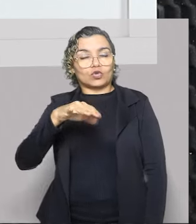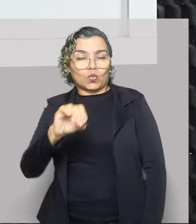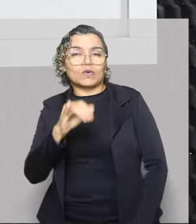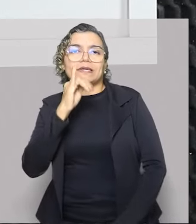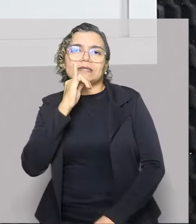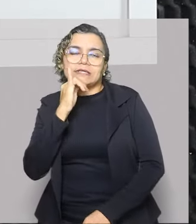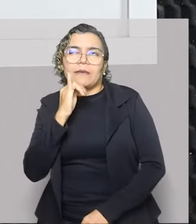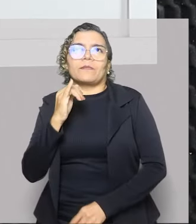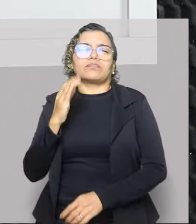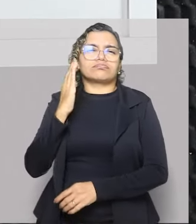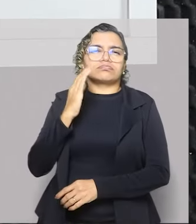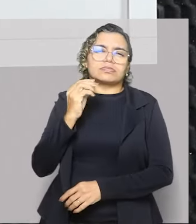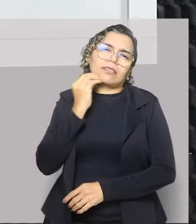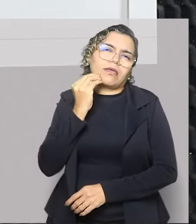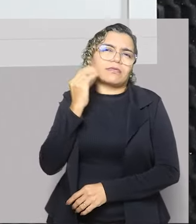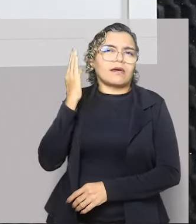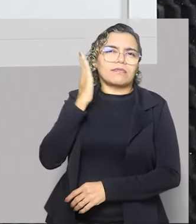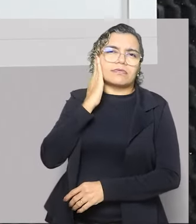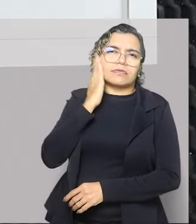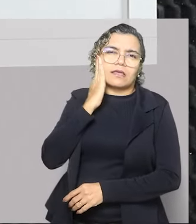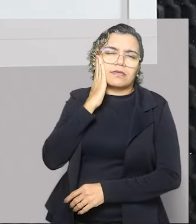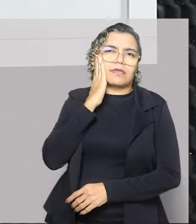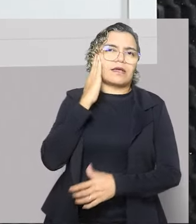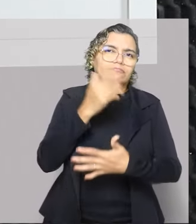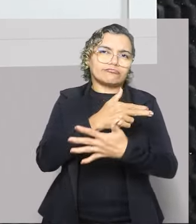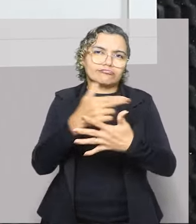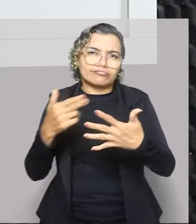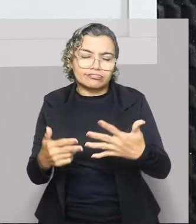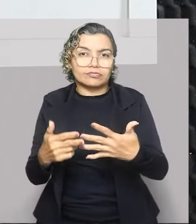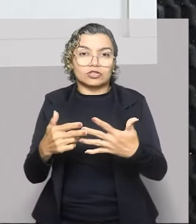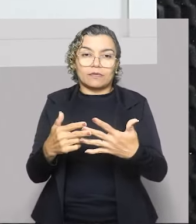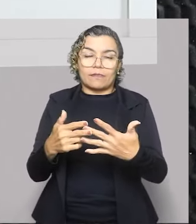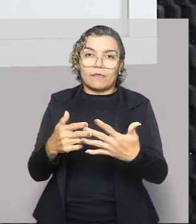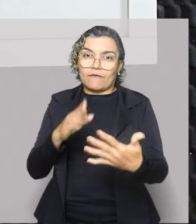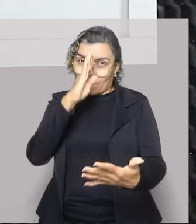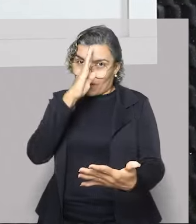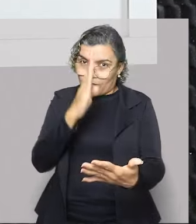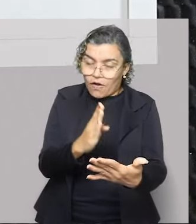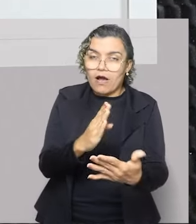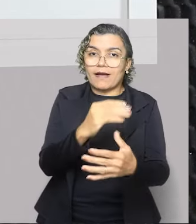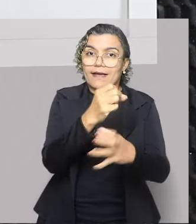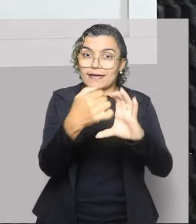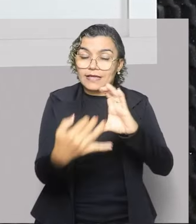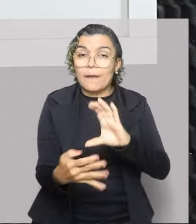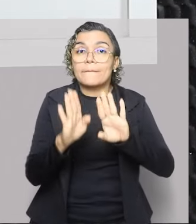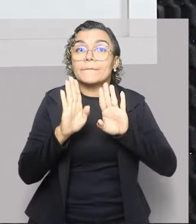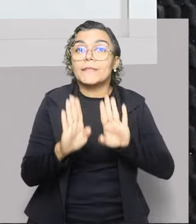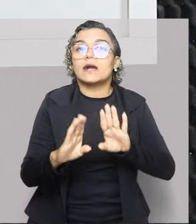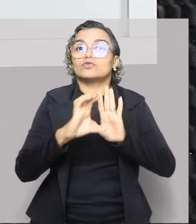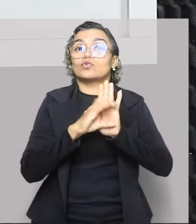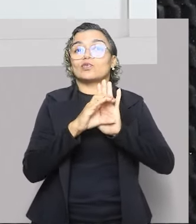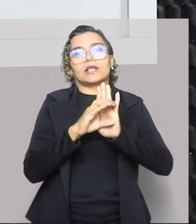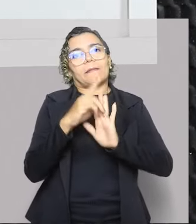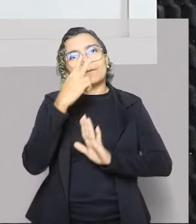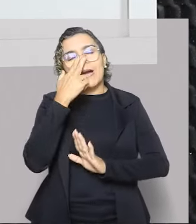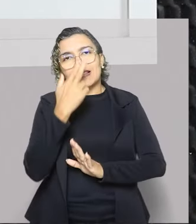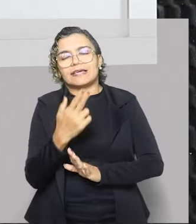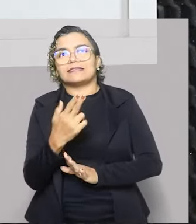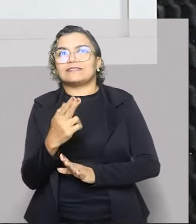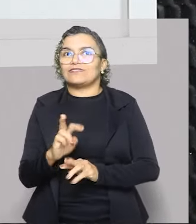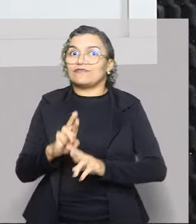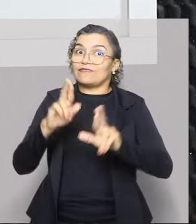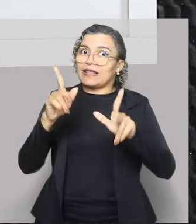as espécies a partir das suas características só que o conceito morfológico ele pode ali um pouco enganar a gente